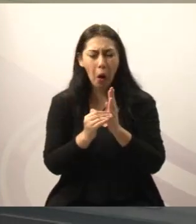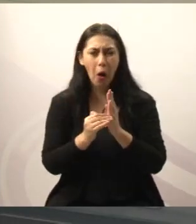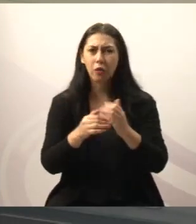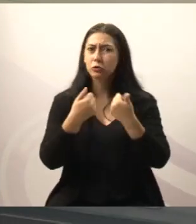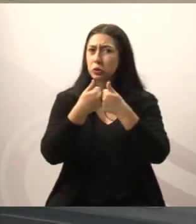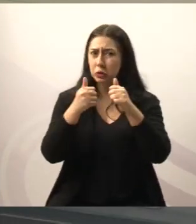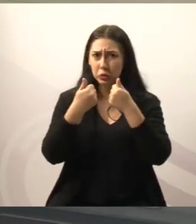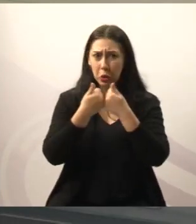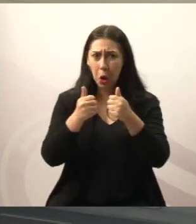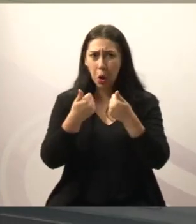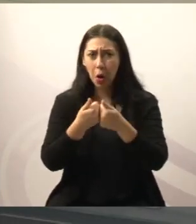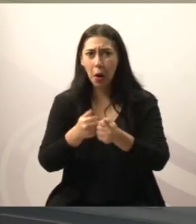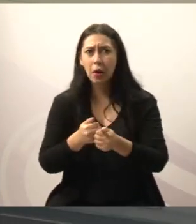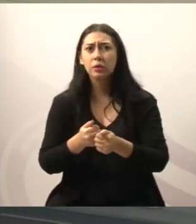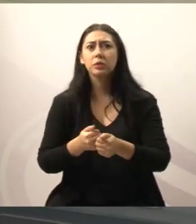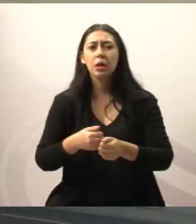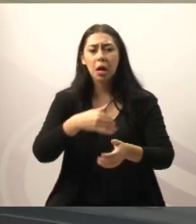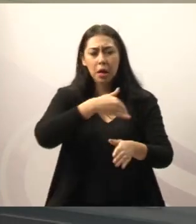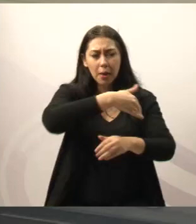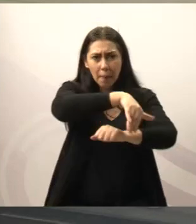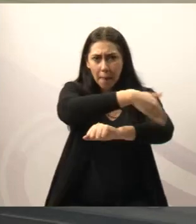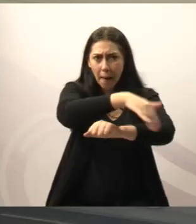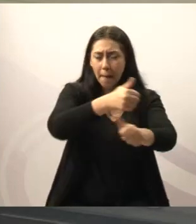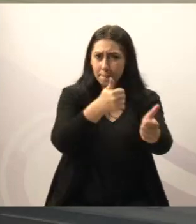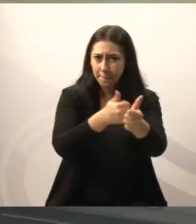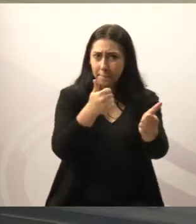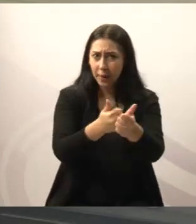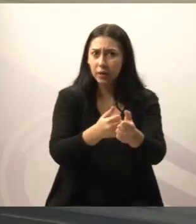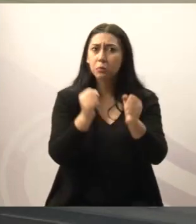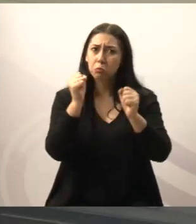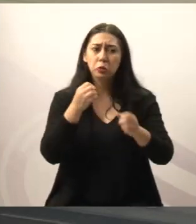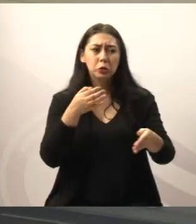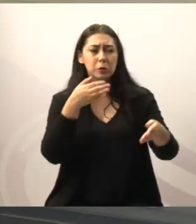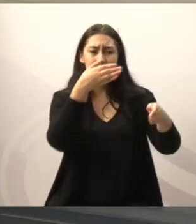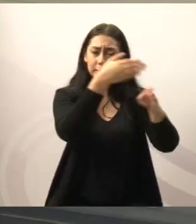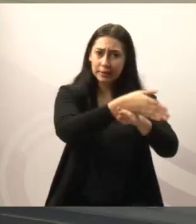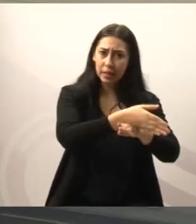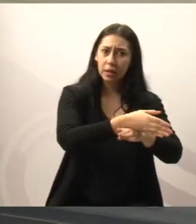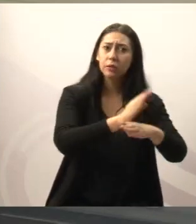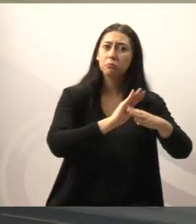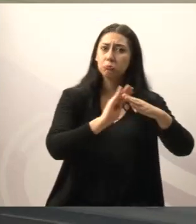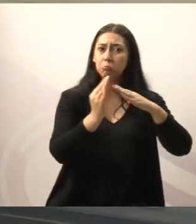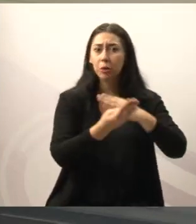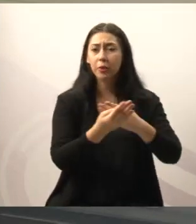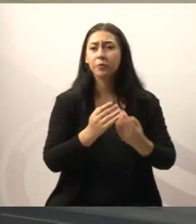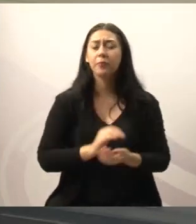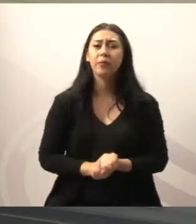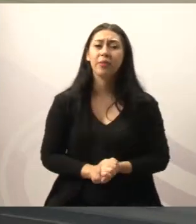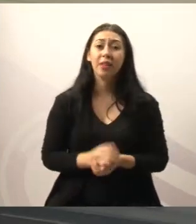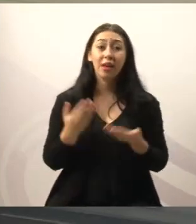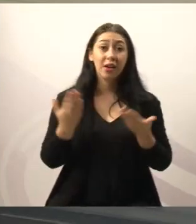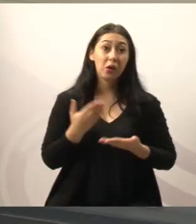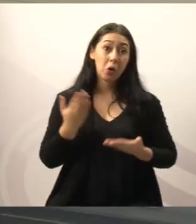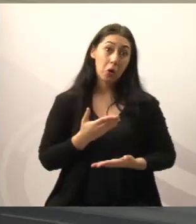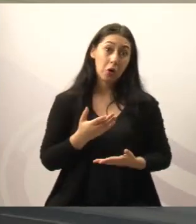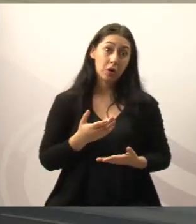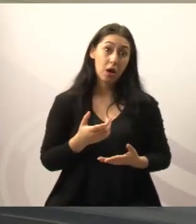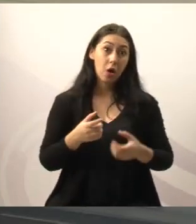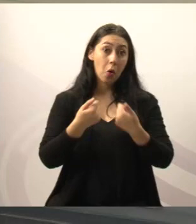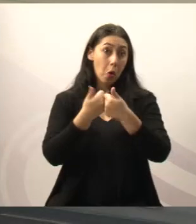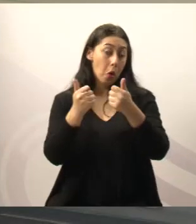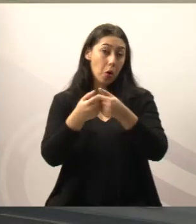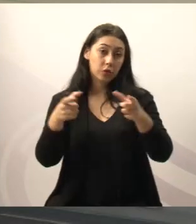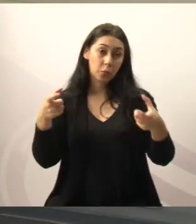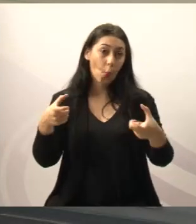Azul. Conforme diminuiu os horários do ônibus por causa do coronavírus, não tem